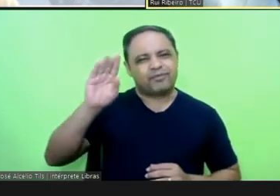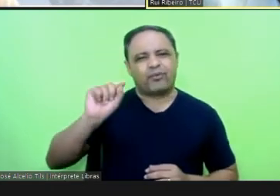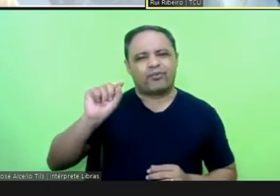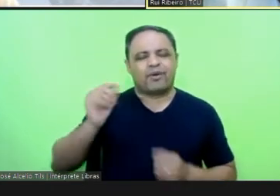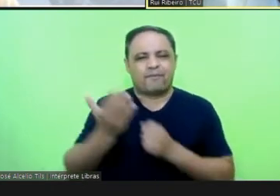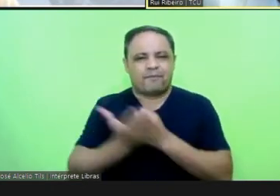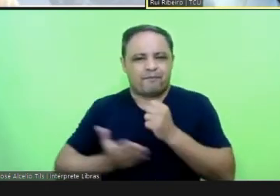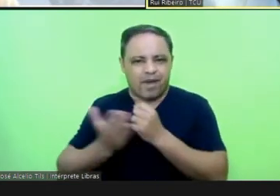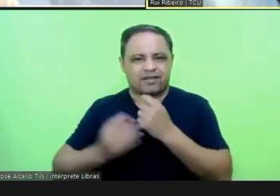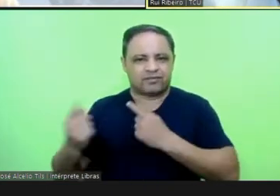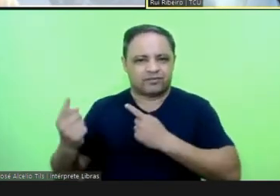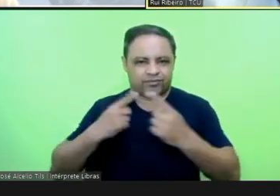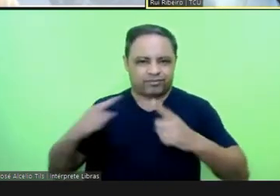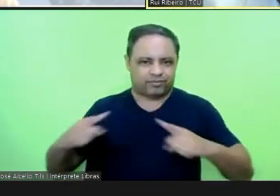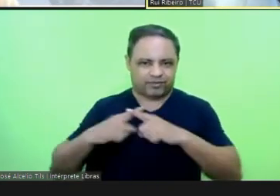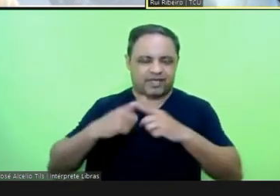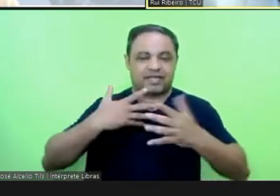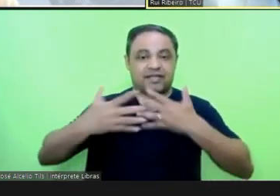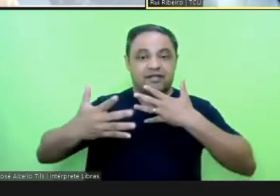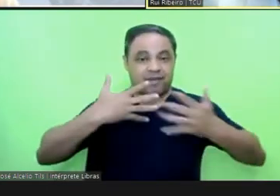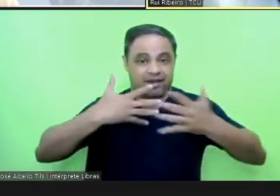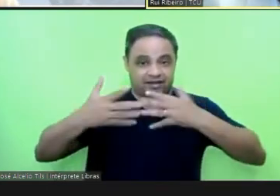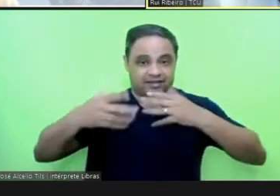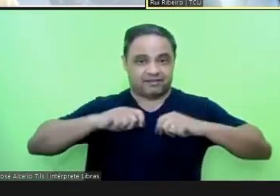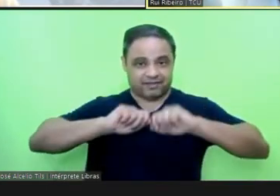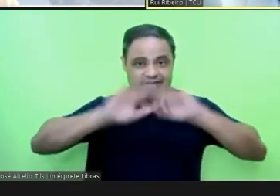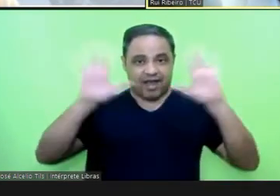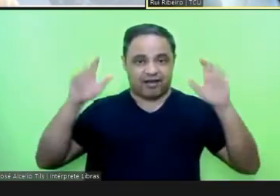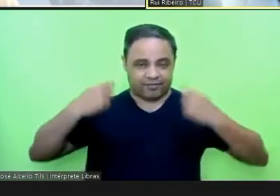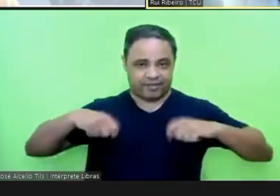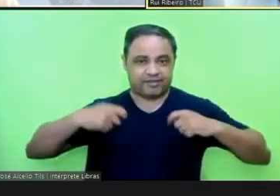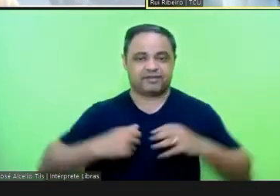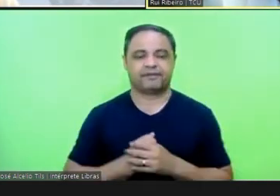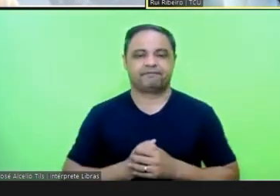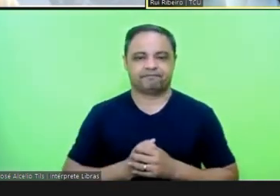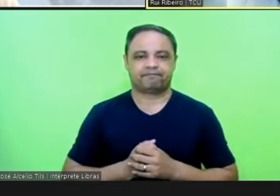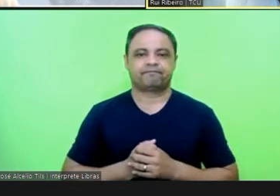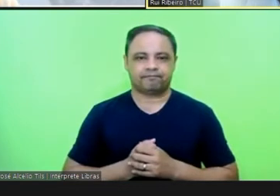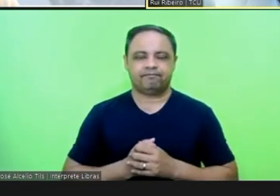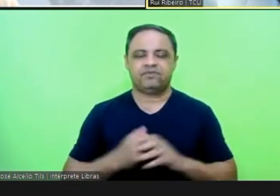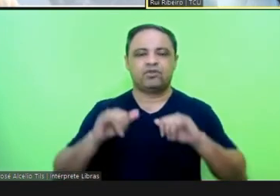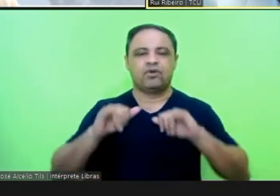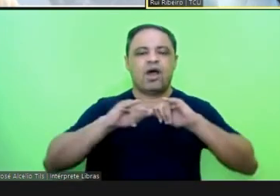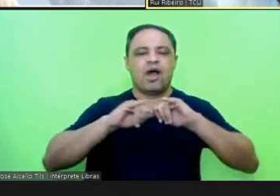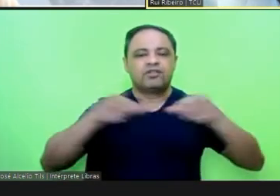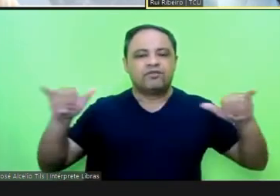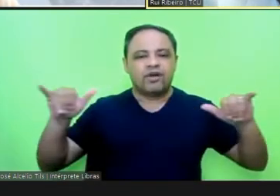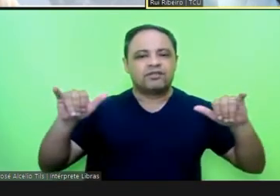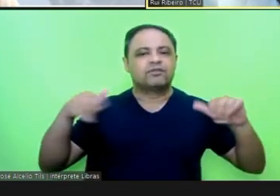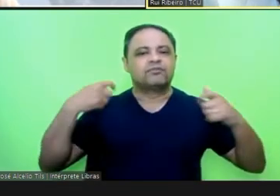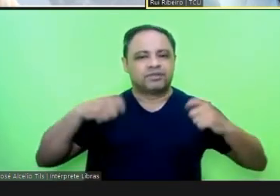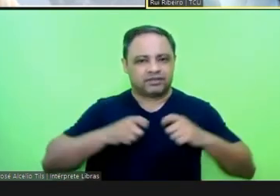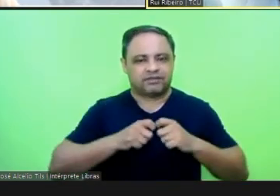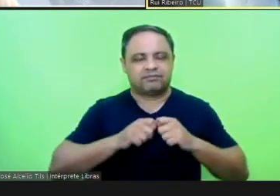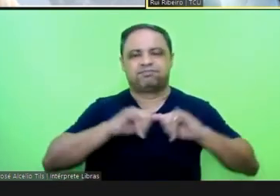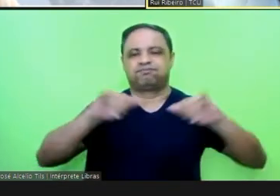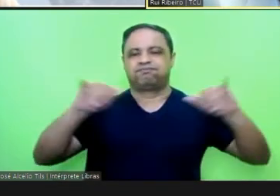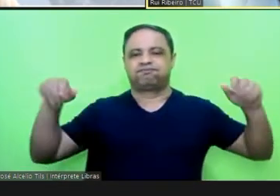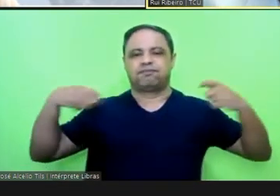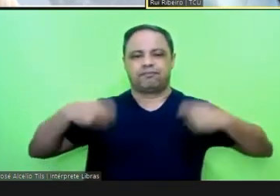da administração pública é transparência. Então, a divulgação tem que ser a mais ampla possível